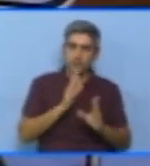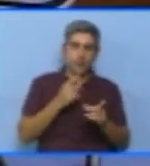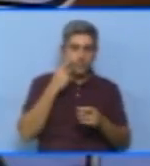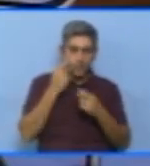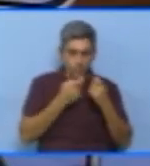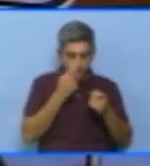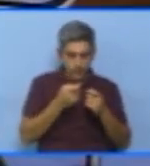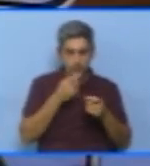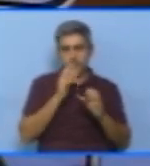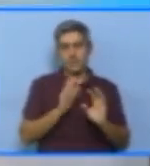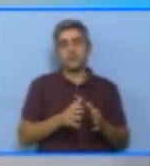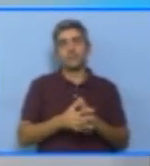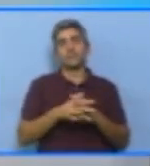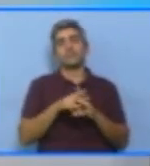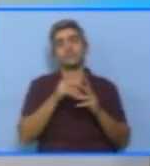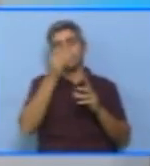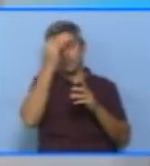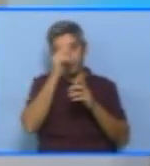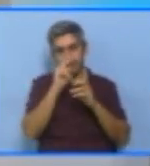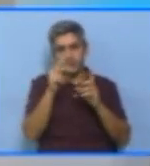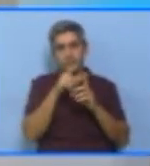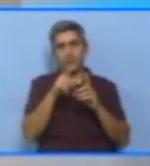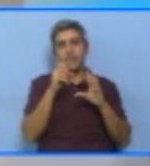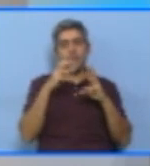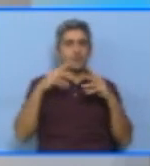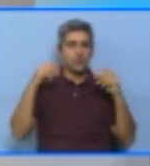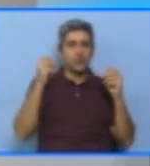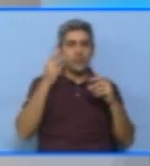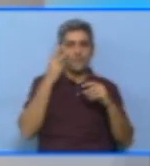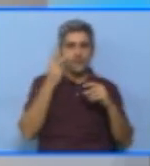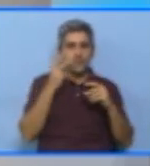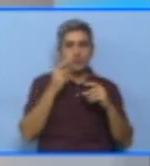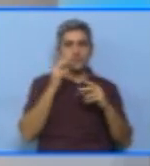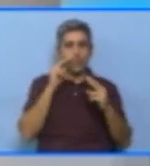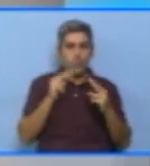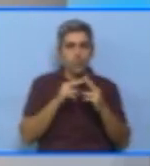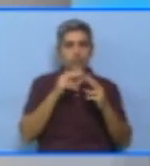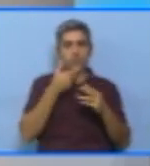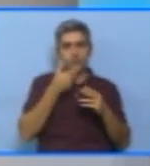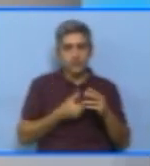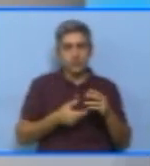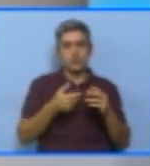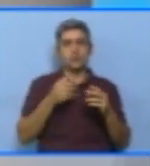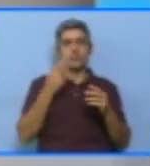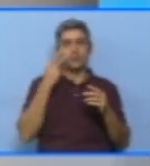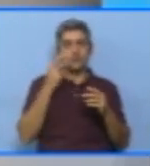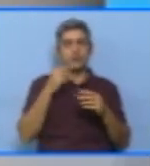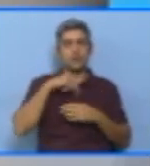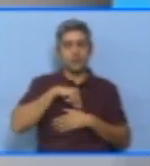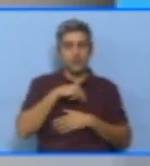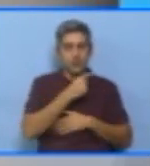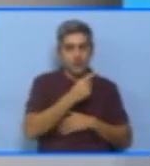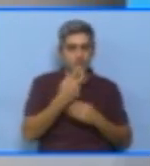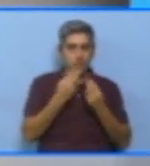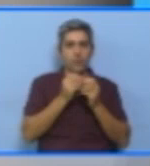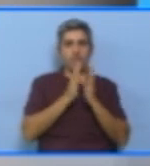procurar exatamente esta dimensão do mistério da vivência, do encontro, da experiência vivida na intimidade com